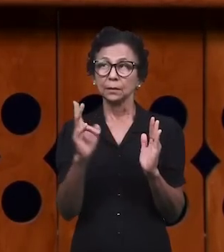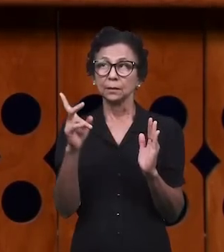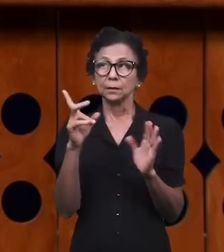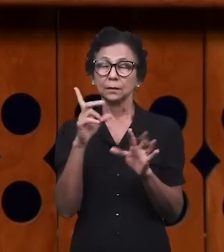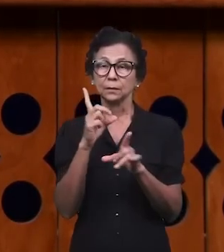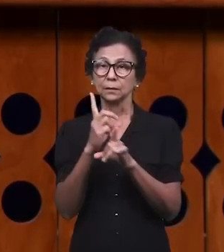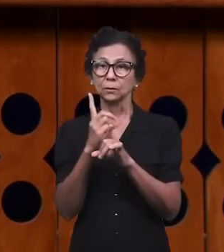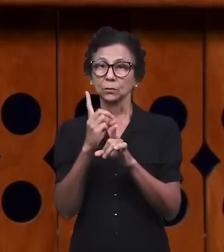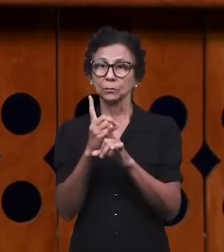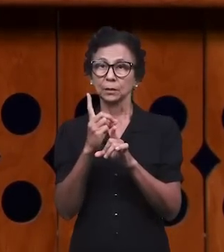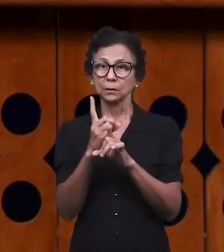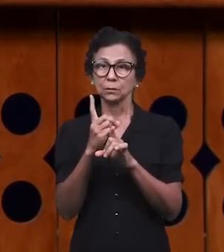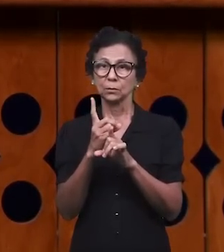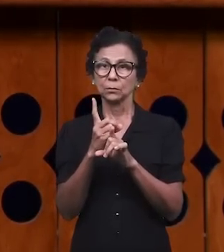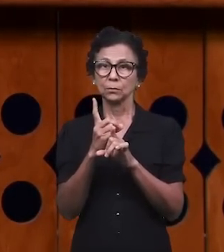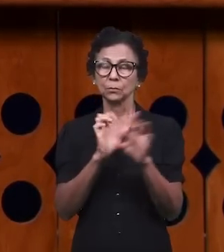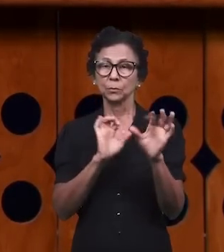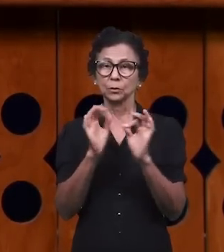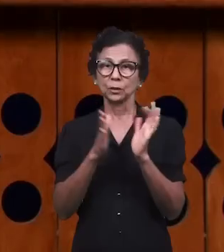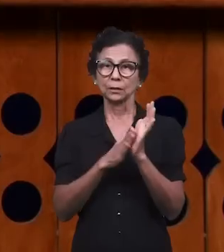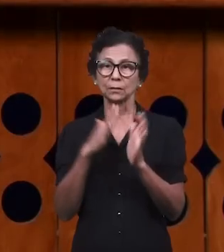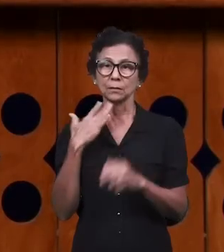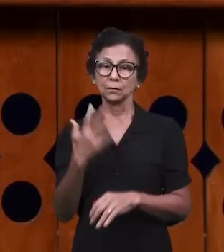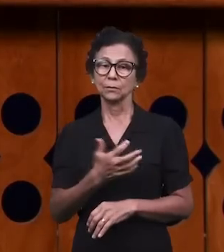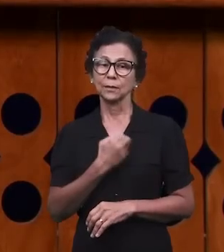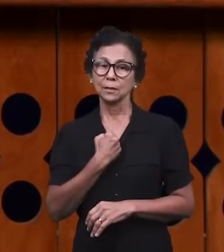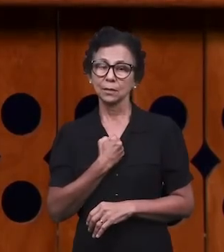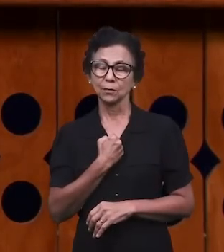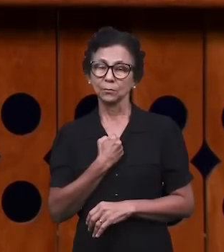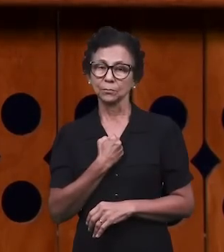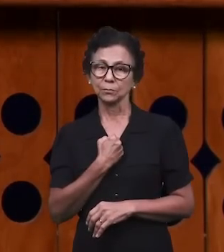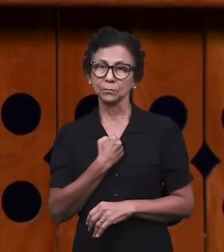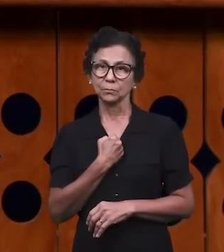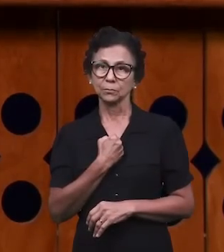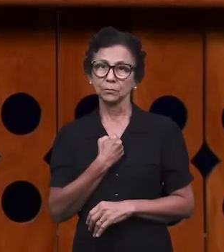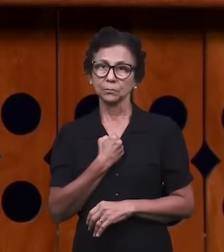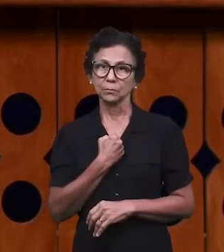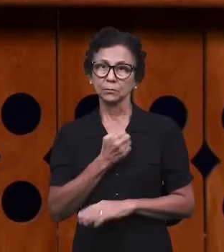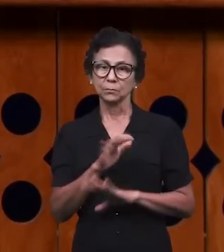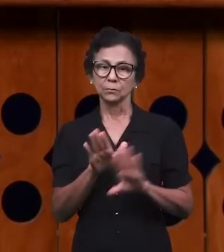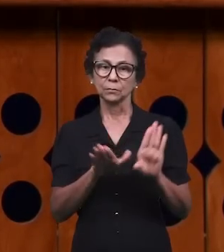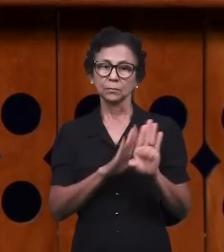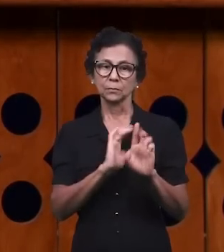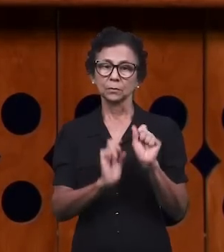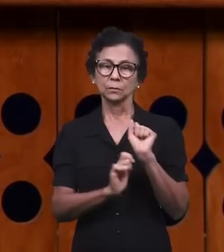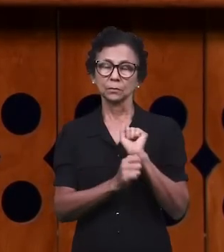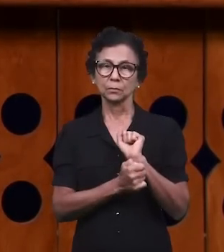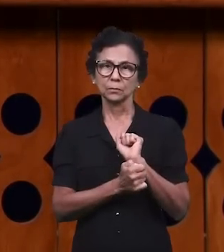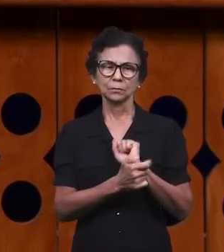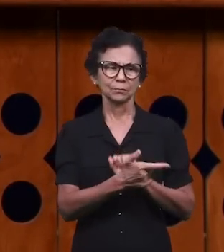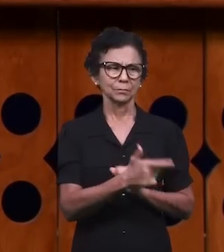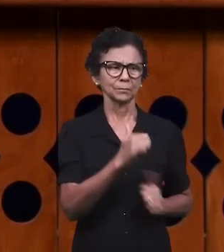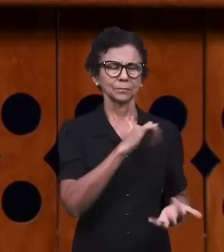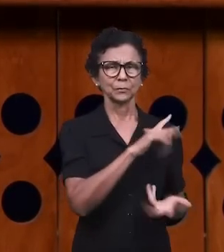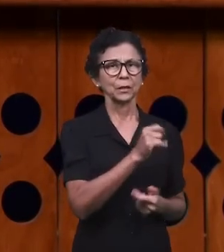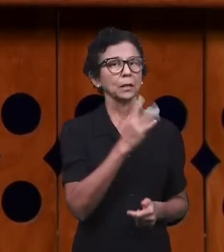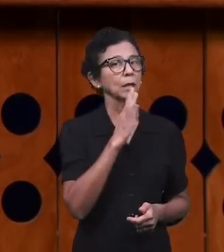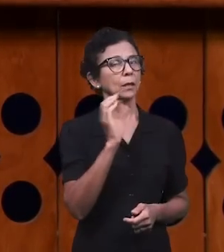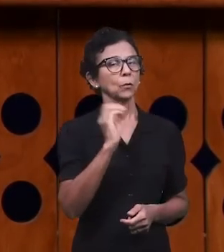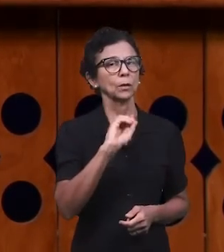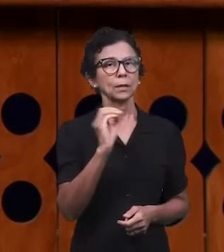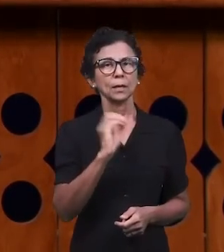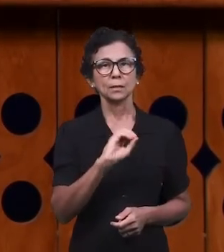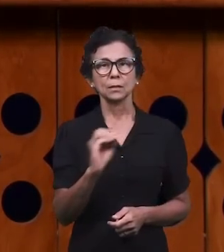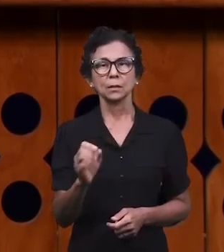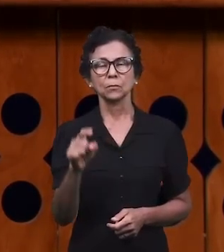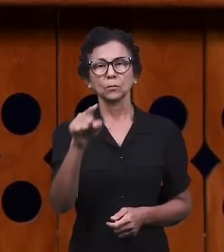da salvação. Então, existe um enigma que está posto, que o mundo não está percebido. Agora,